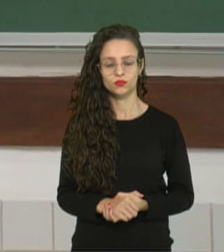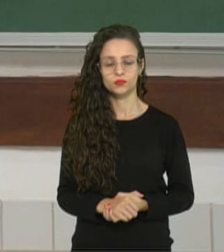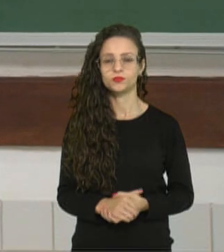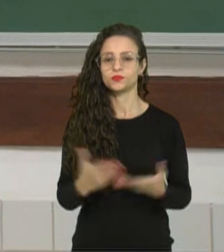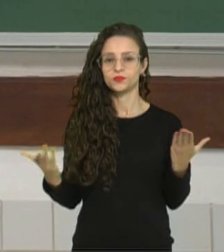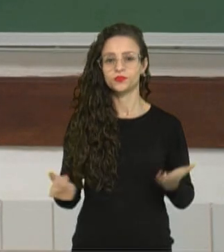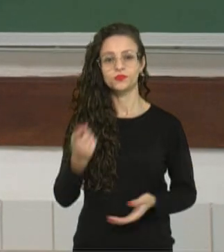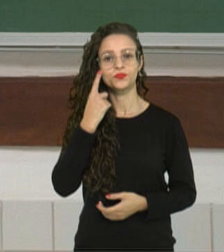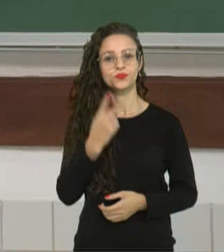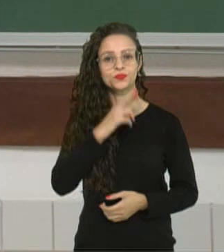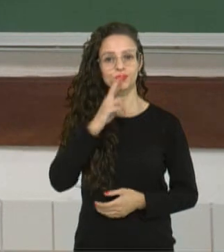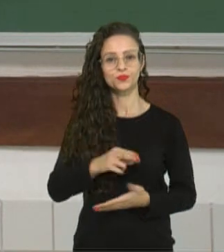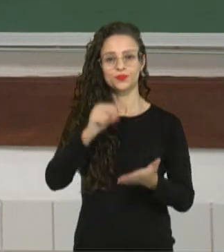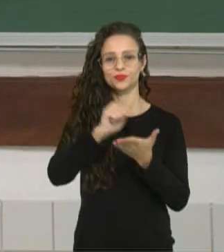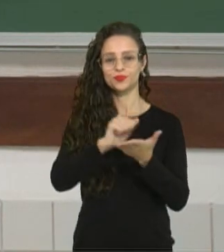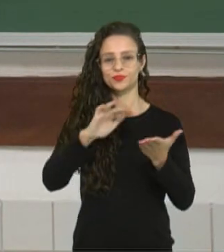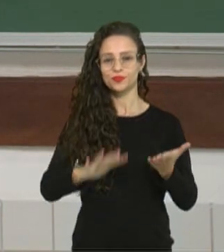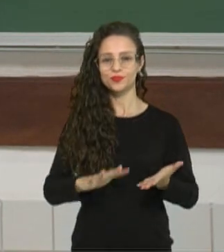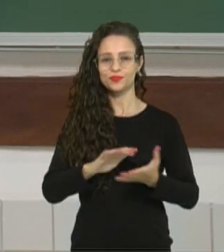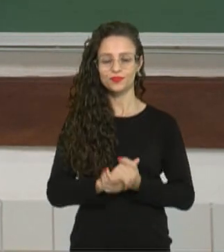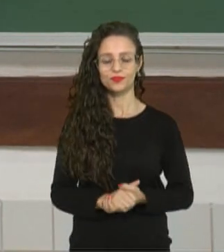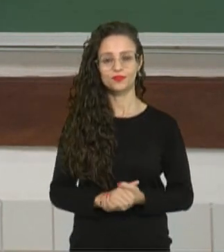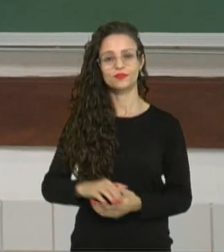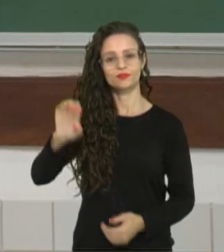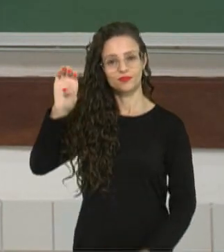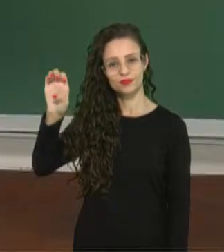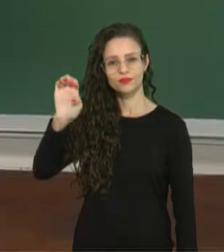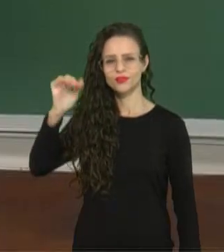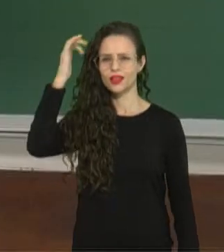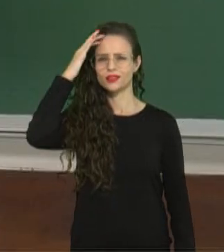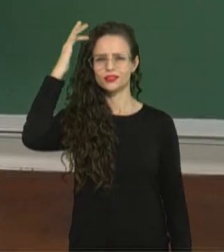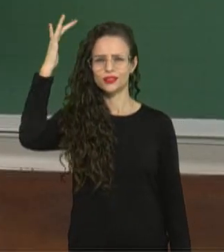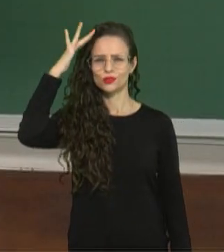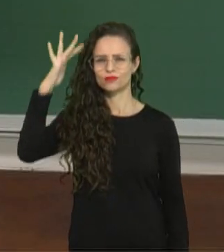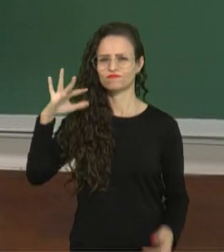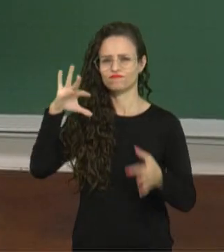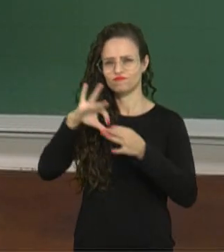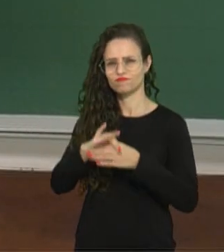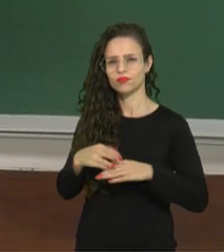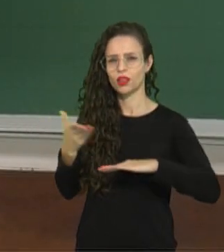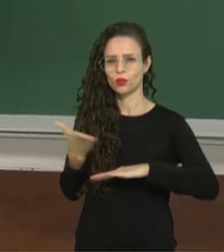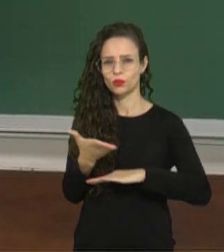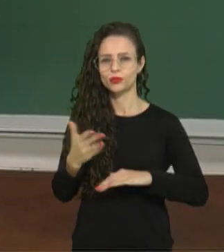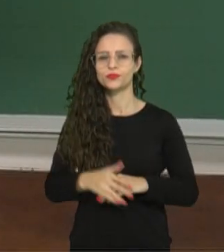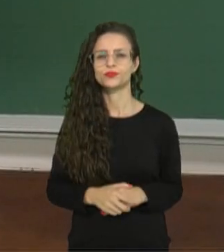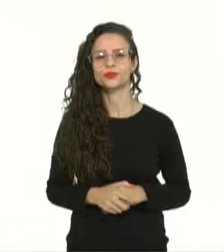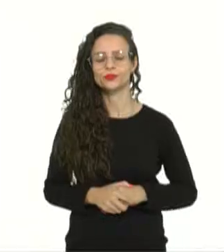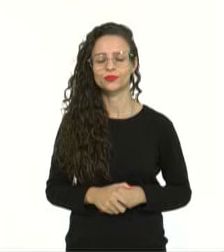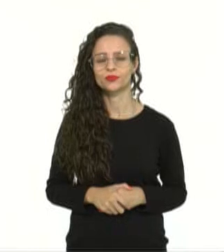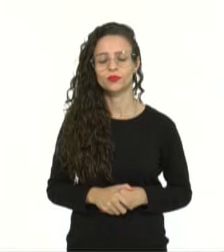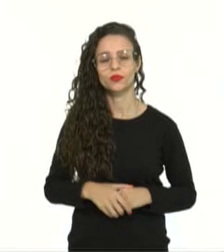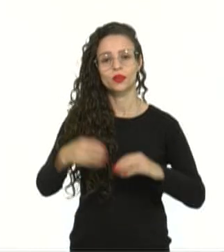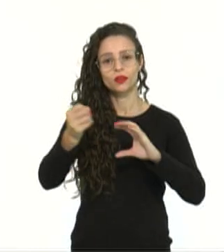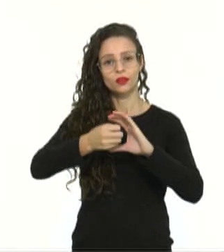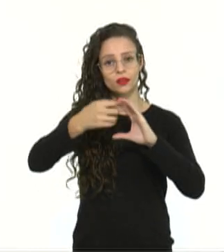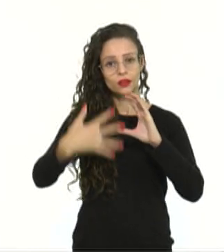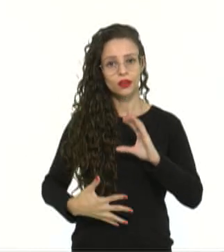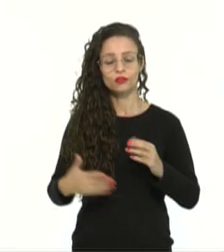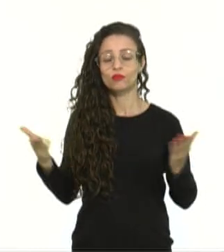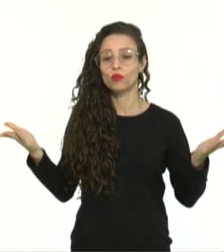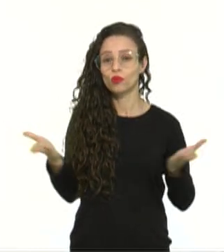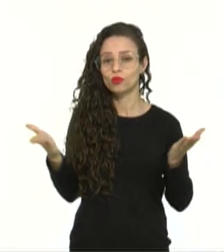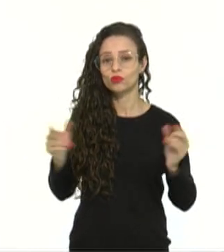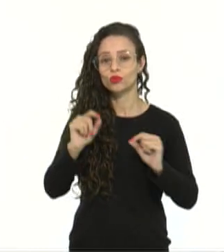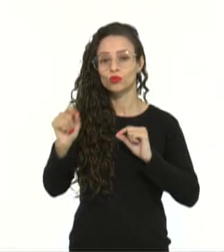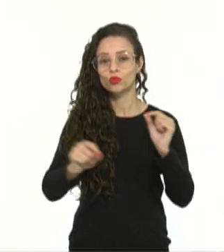Então vamos ver a resposta da nossa atividade. Letra E, ilusão da contemporaneidade. Atenção! Uma característica de nossos tempos